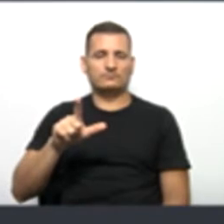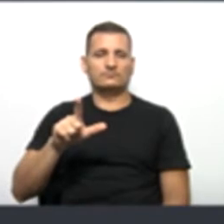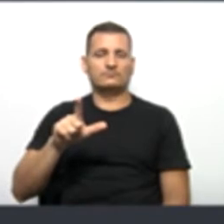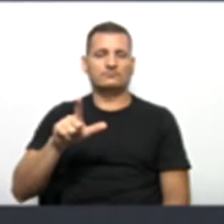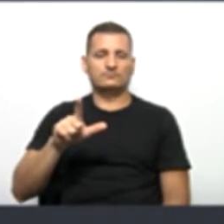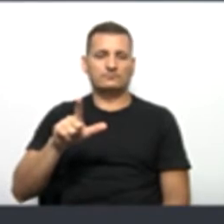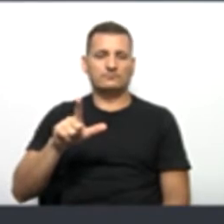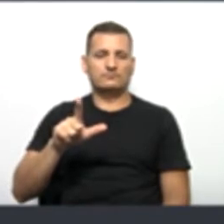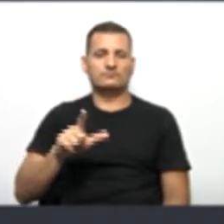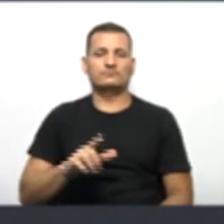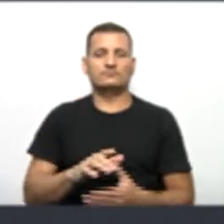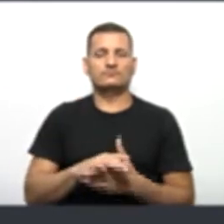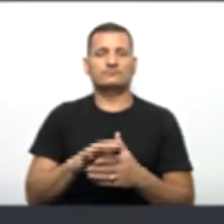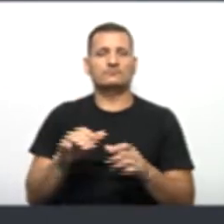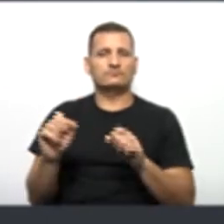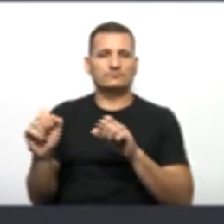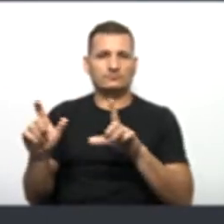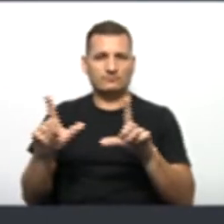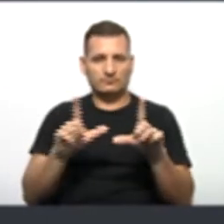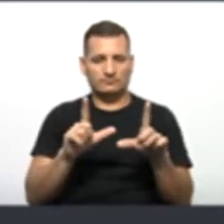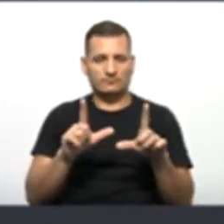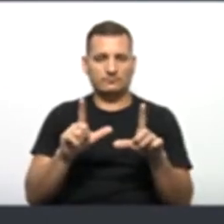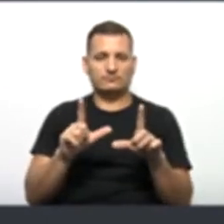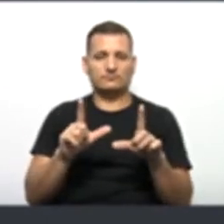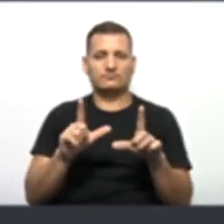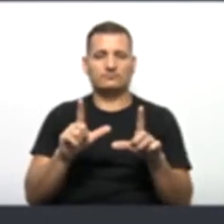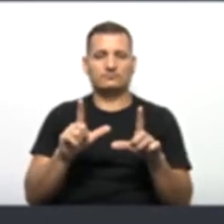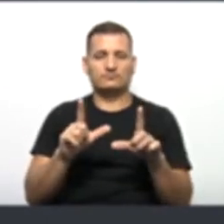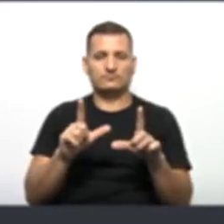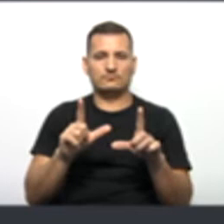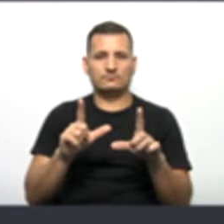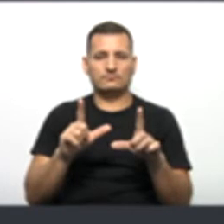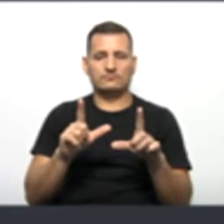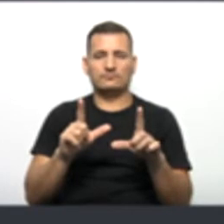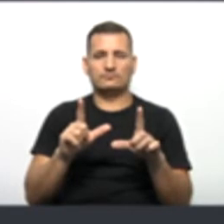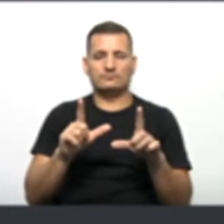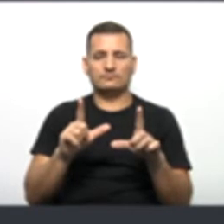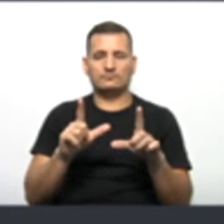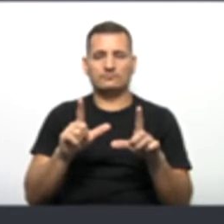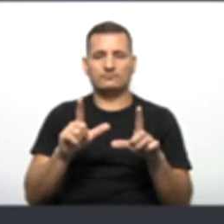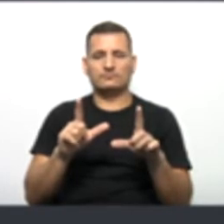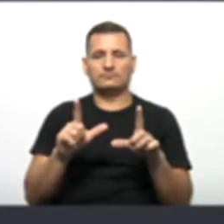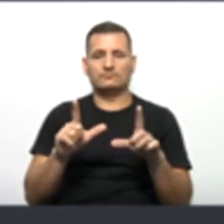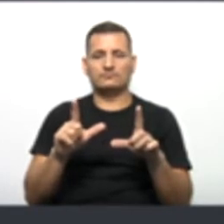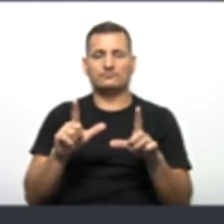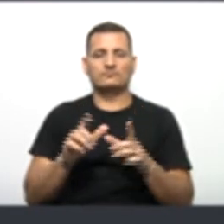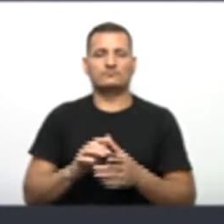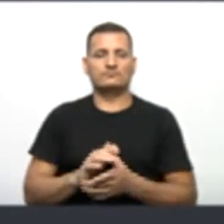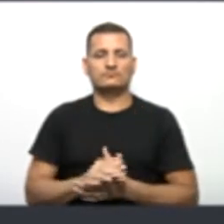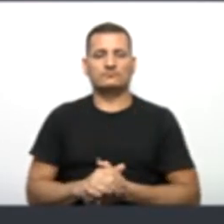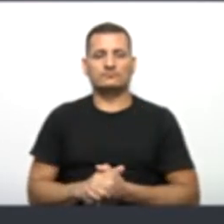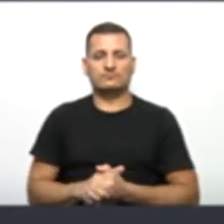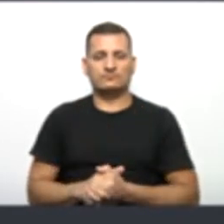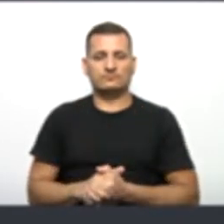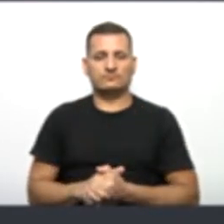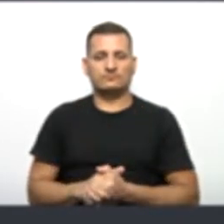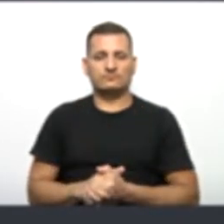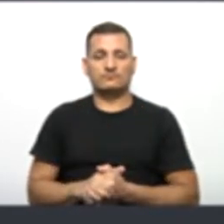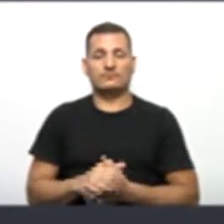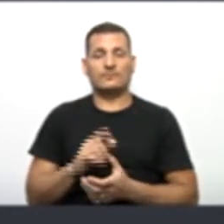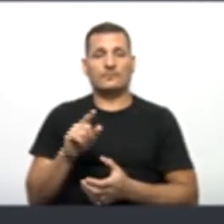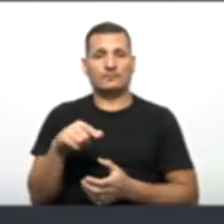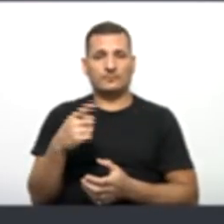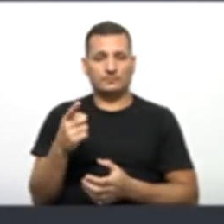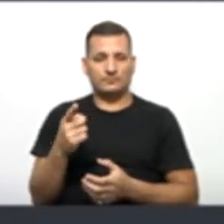a criação da tabela e aqui embaixo ele executa o quer e sql que é tudo isso daqui certo e ele vai retornar